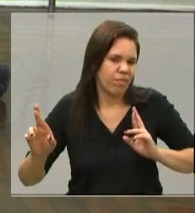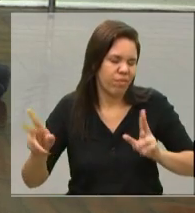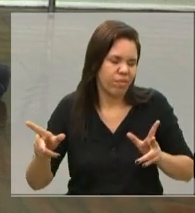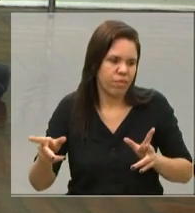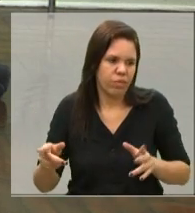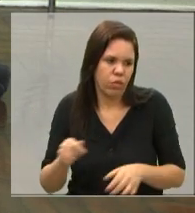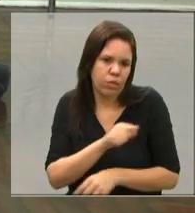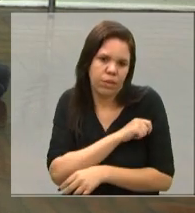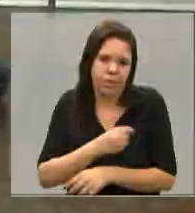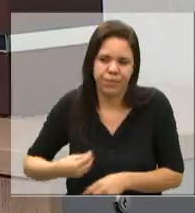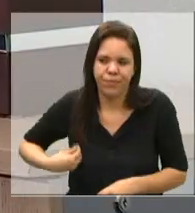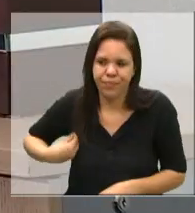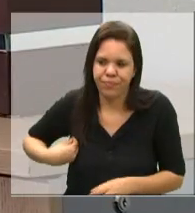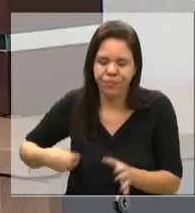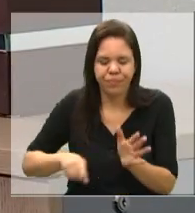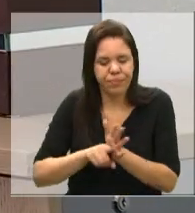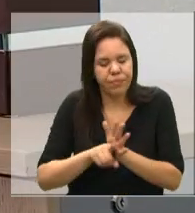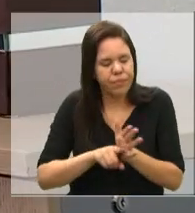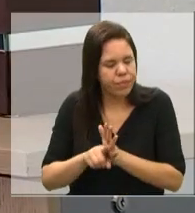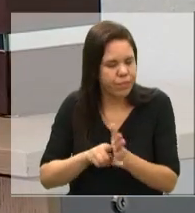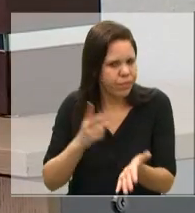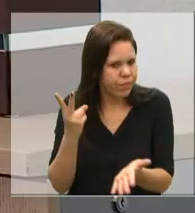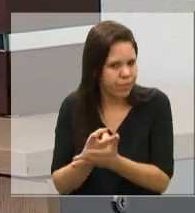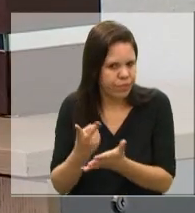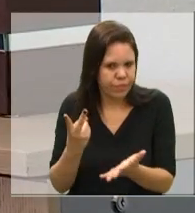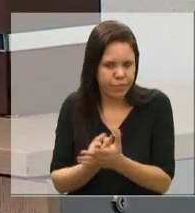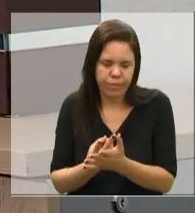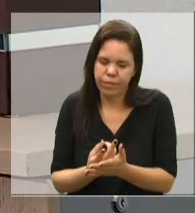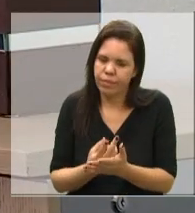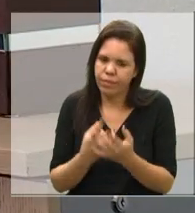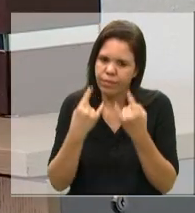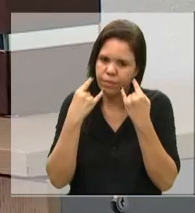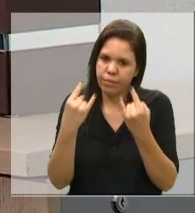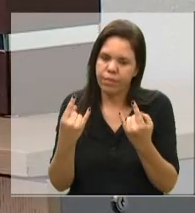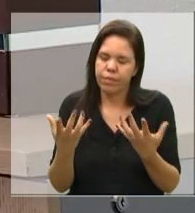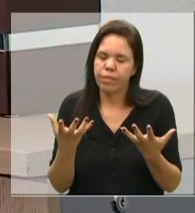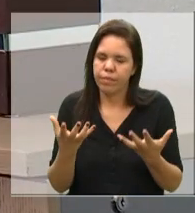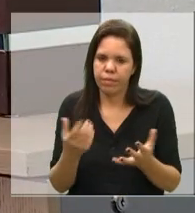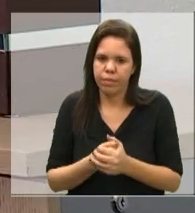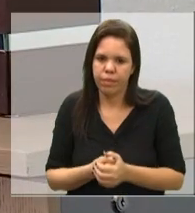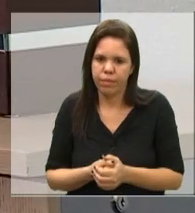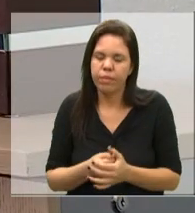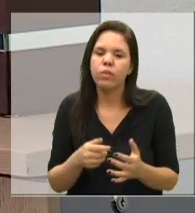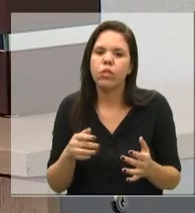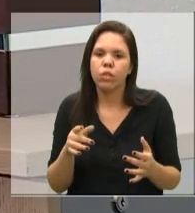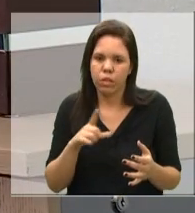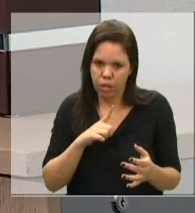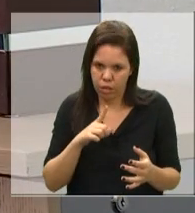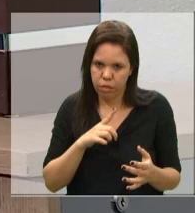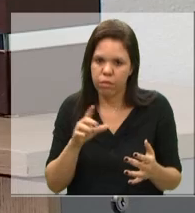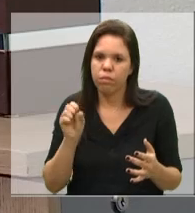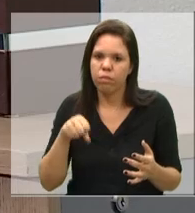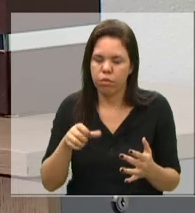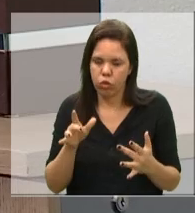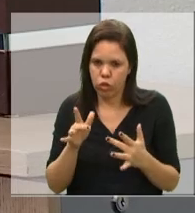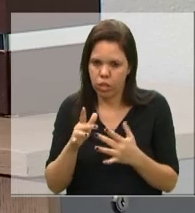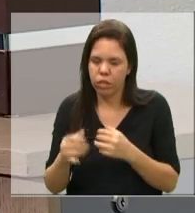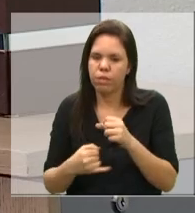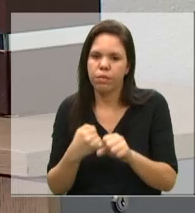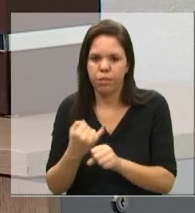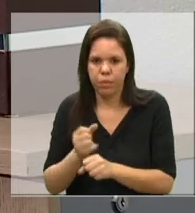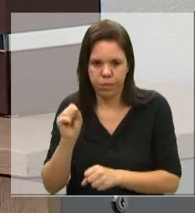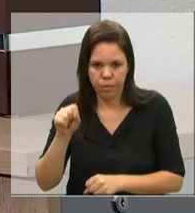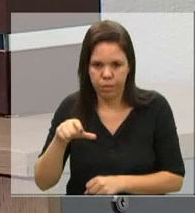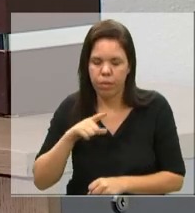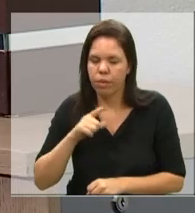diferente no sentido da busca da informação, né? Ele é mais conectado. Ok, mas a gente